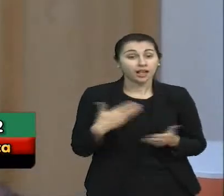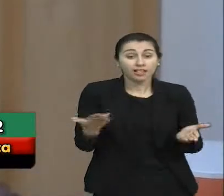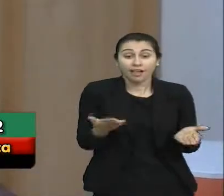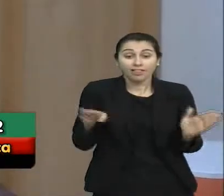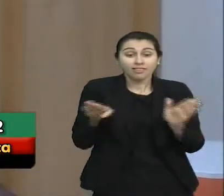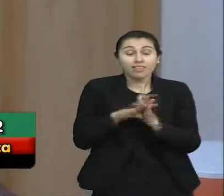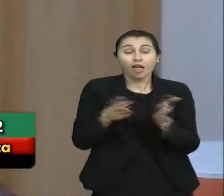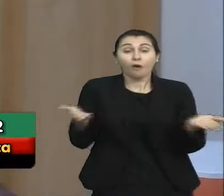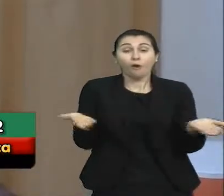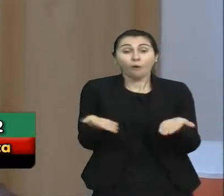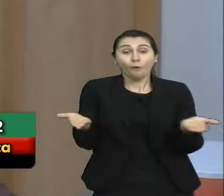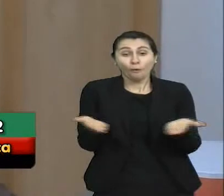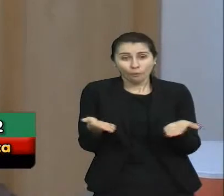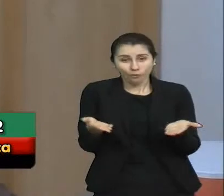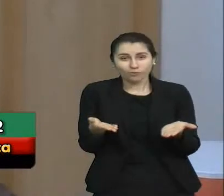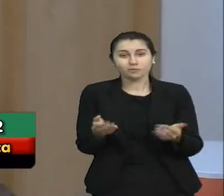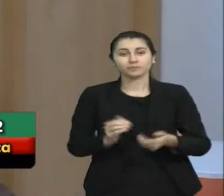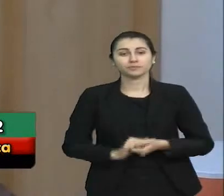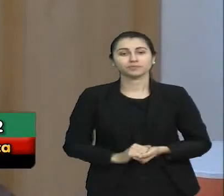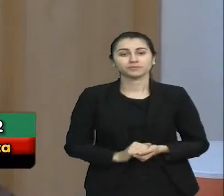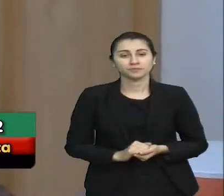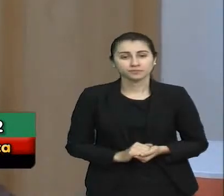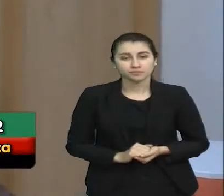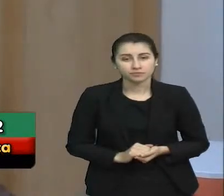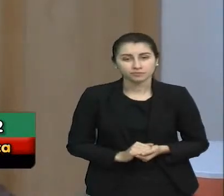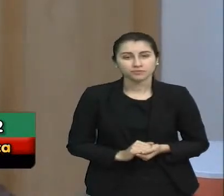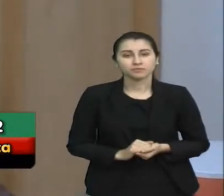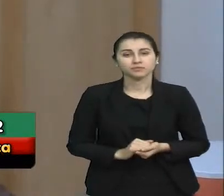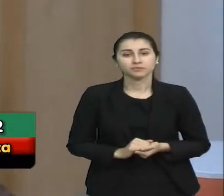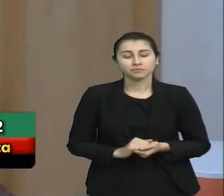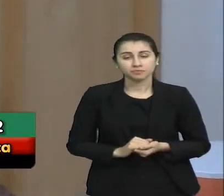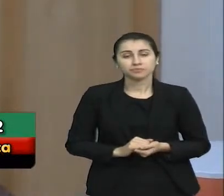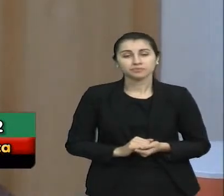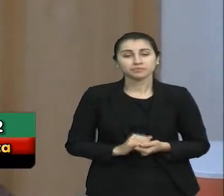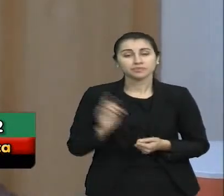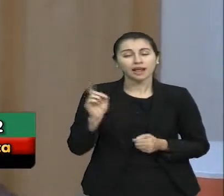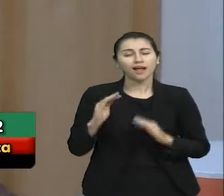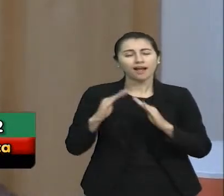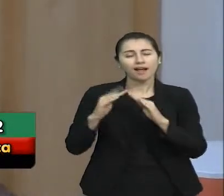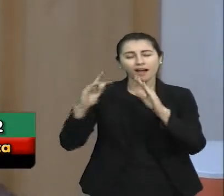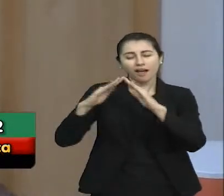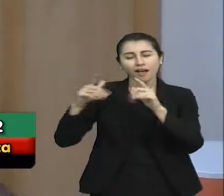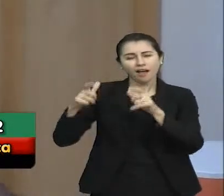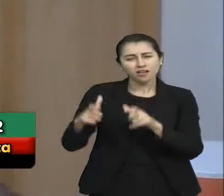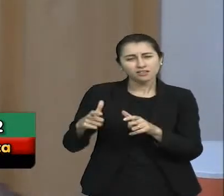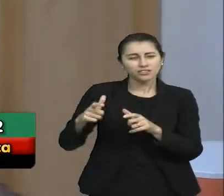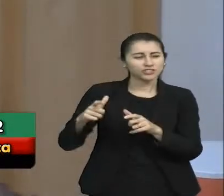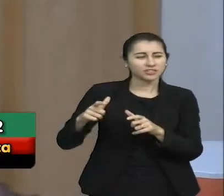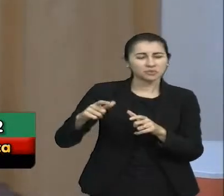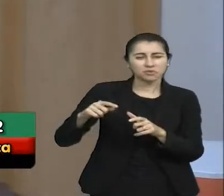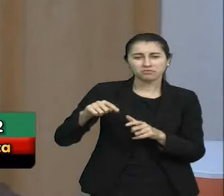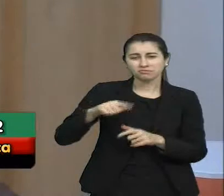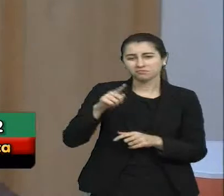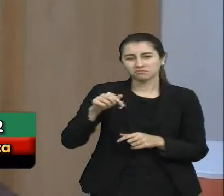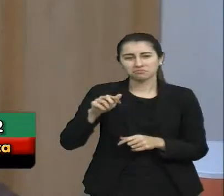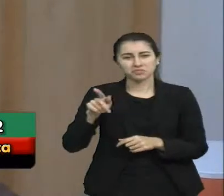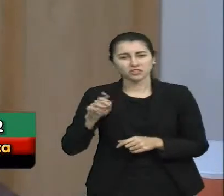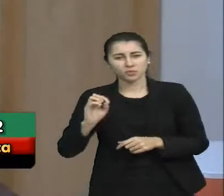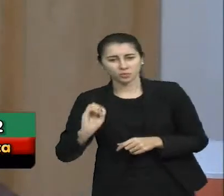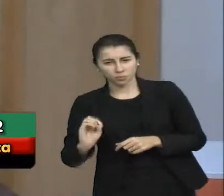hoje, de Lindinalva, né, Yalorixá Lindinalva de Xangô. Pela casa, o nome da casa